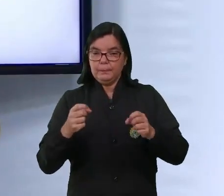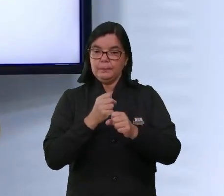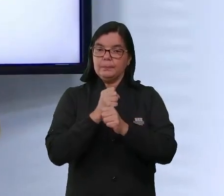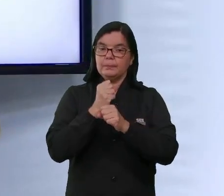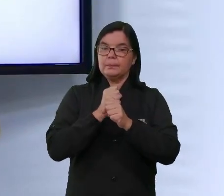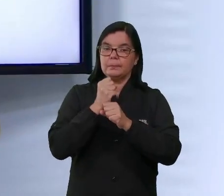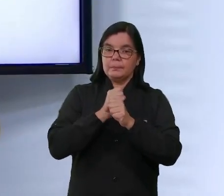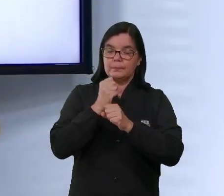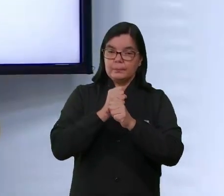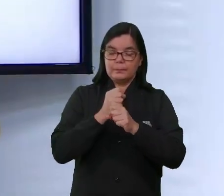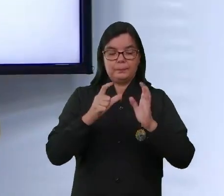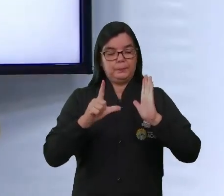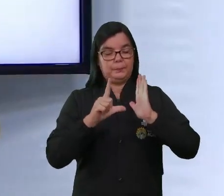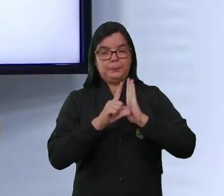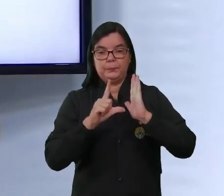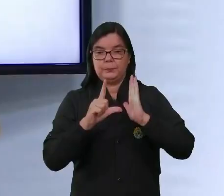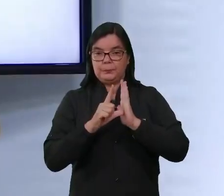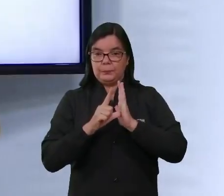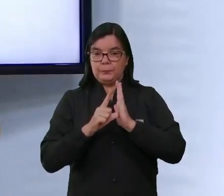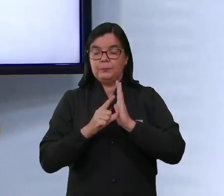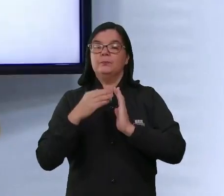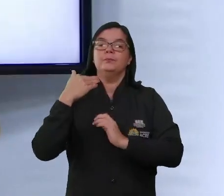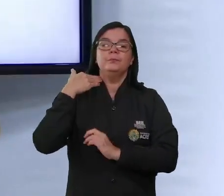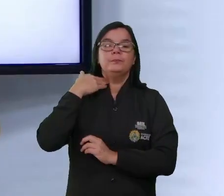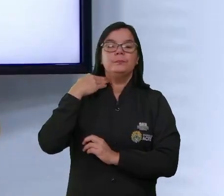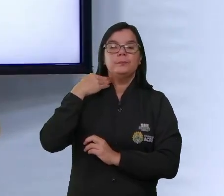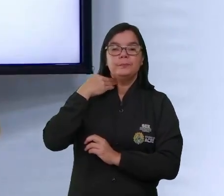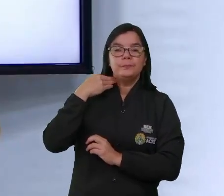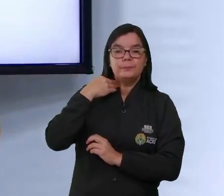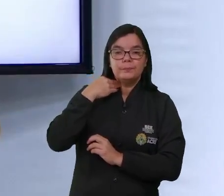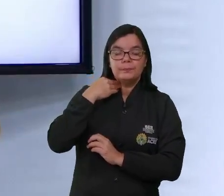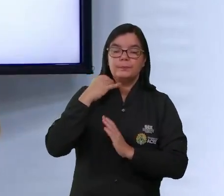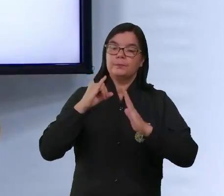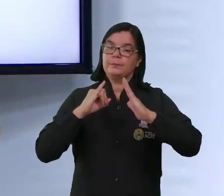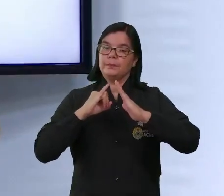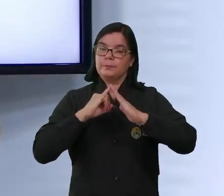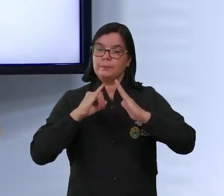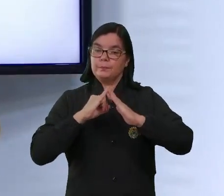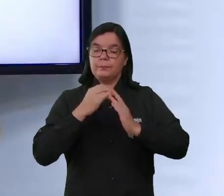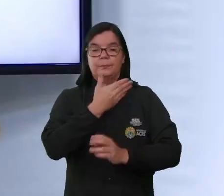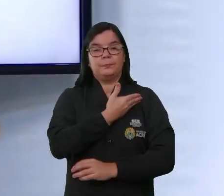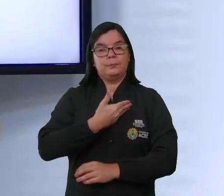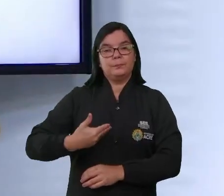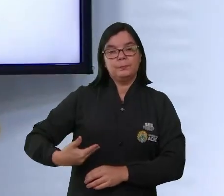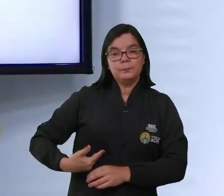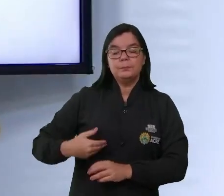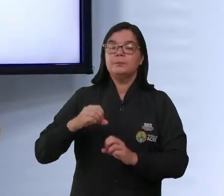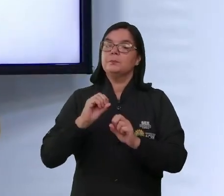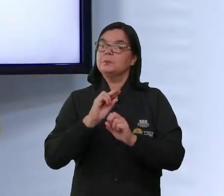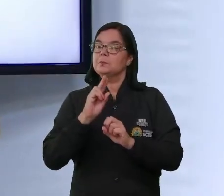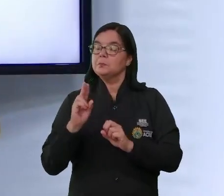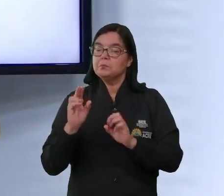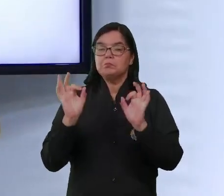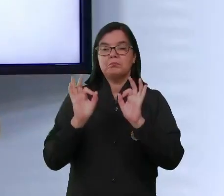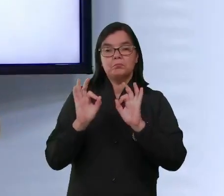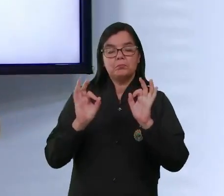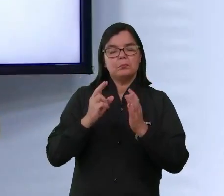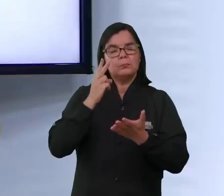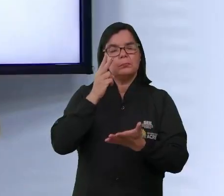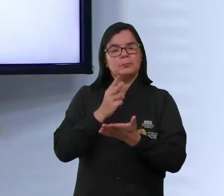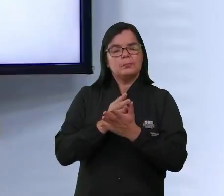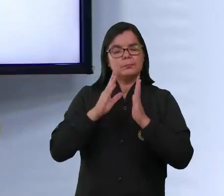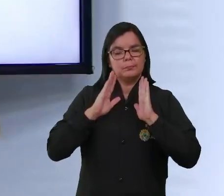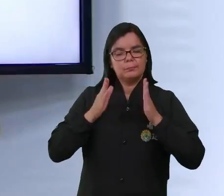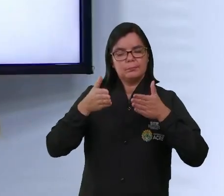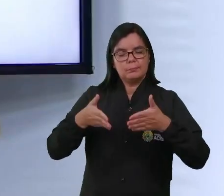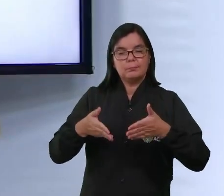tempo, as lojas, os bancos, as instituições públicas ou não, elas sempre se